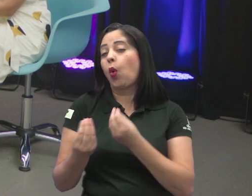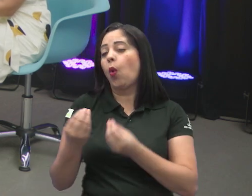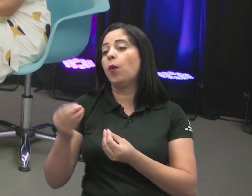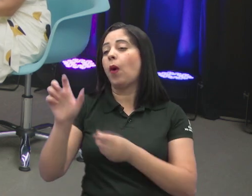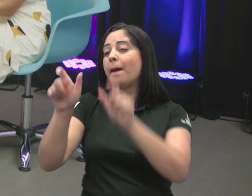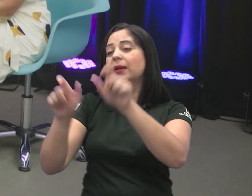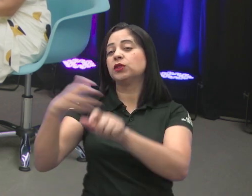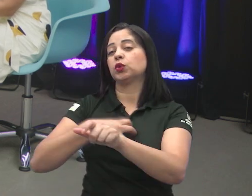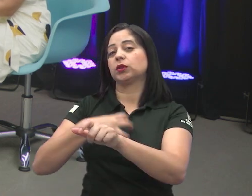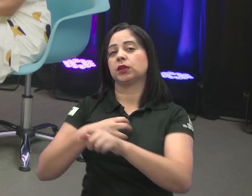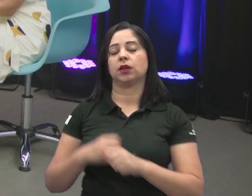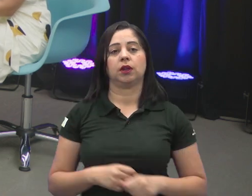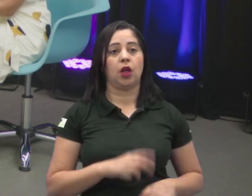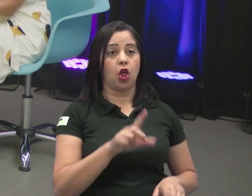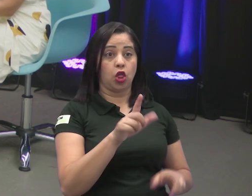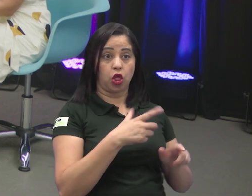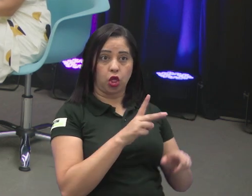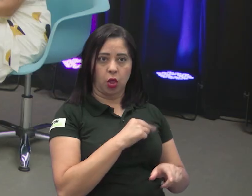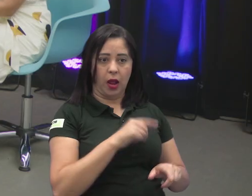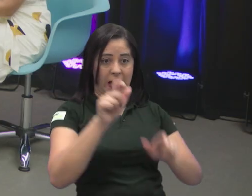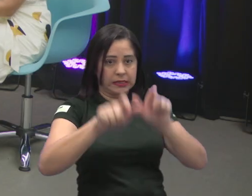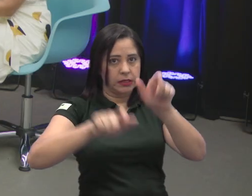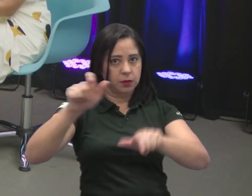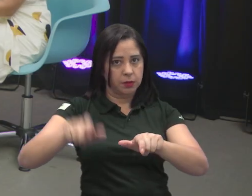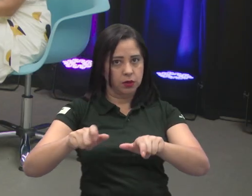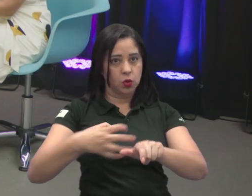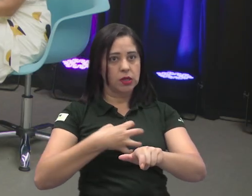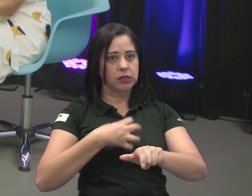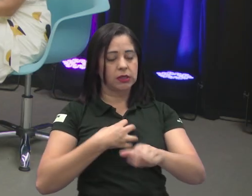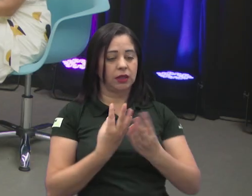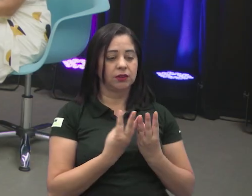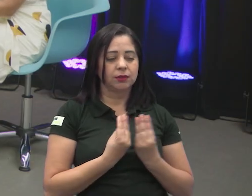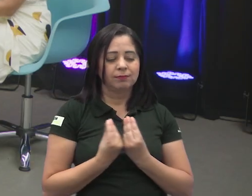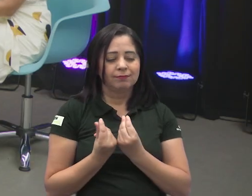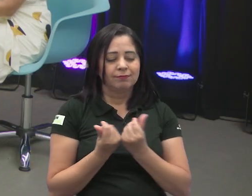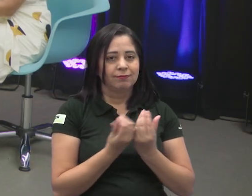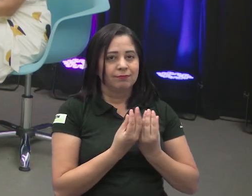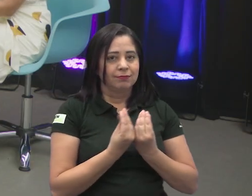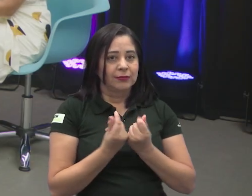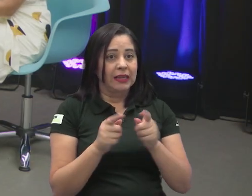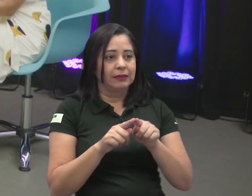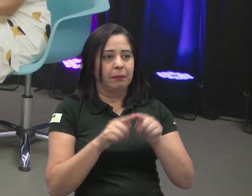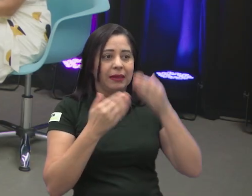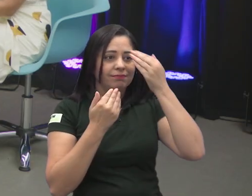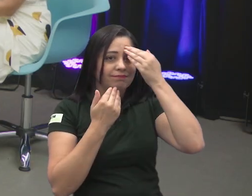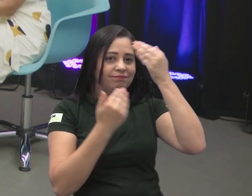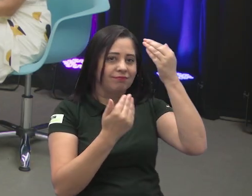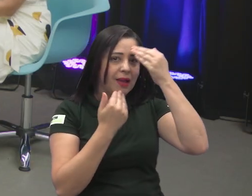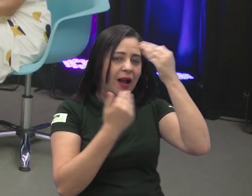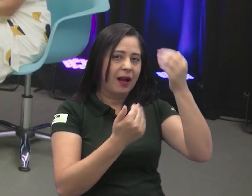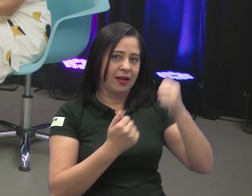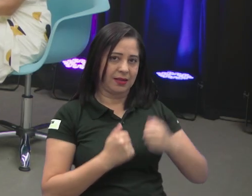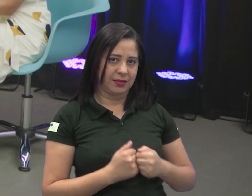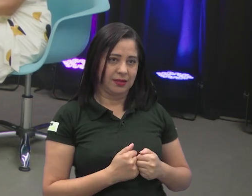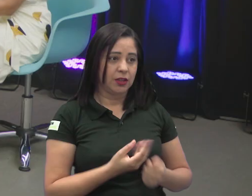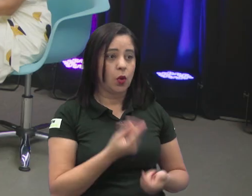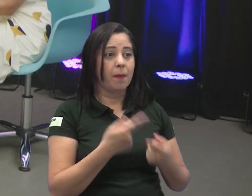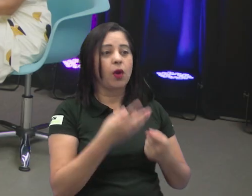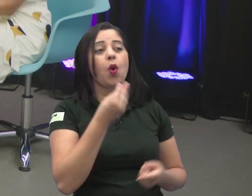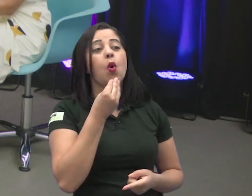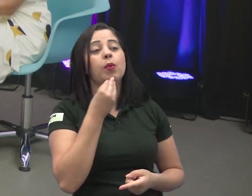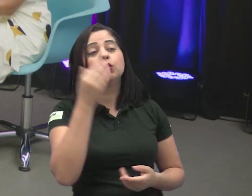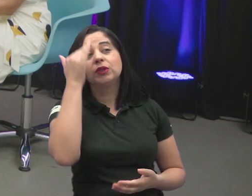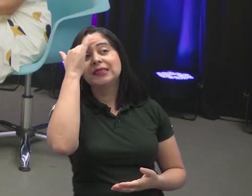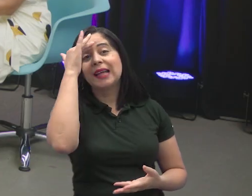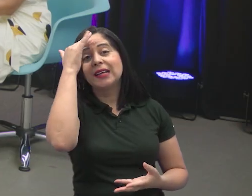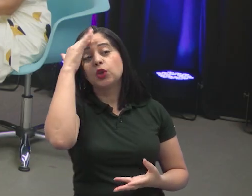sentem. Elas se sentem muito sensibilizadas. Muitos se sentem agradecidos por ter a oportunidade de